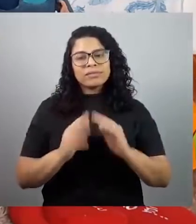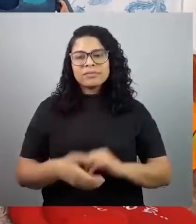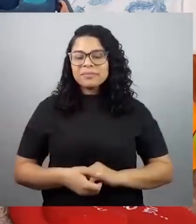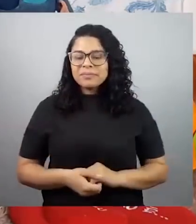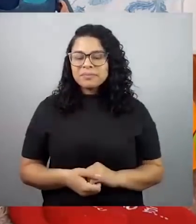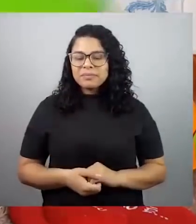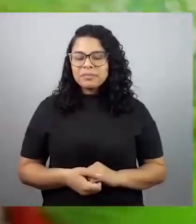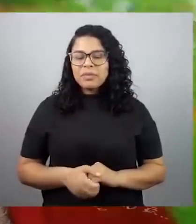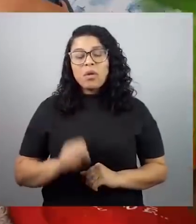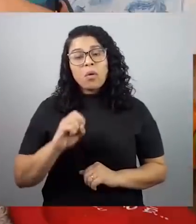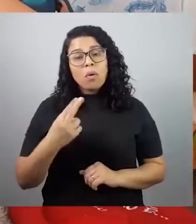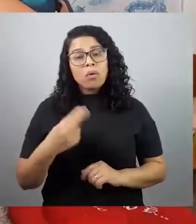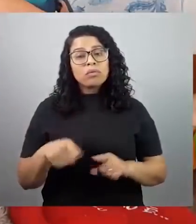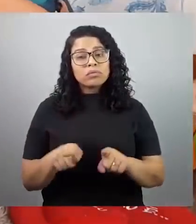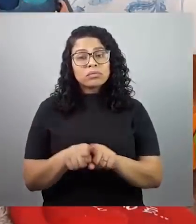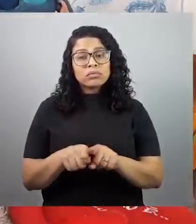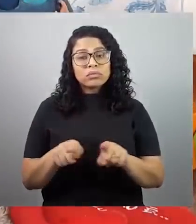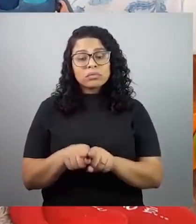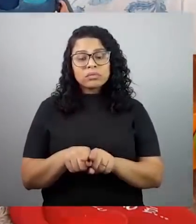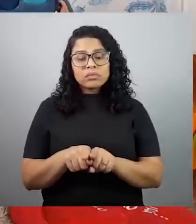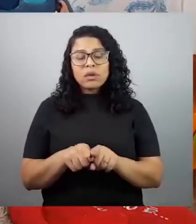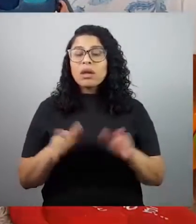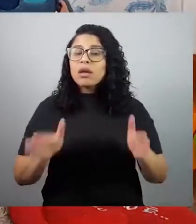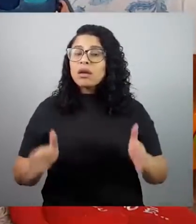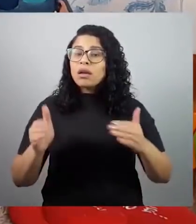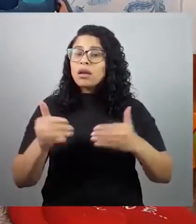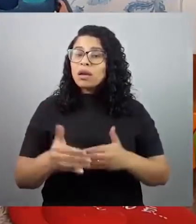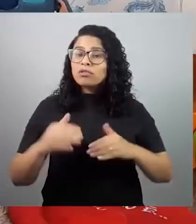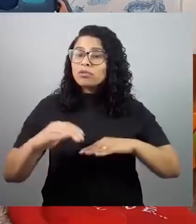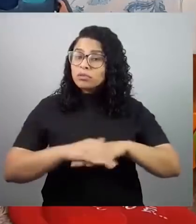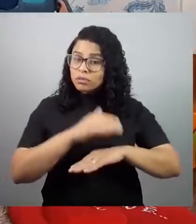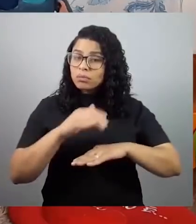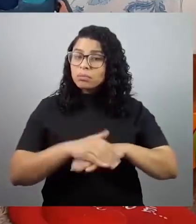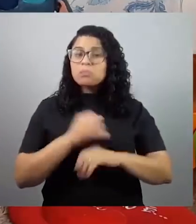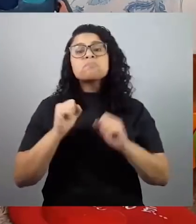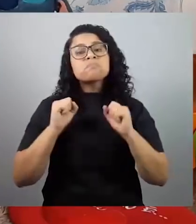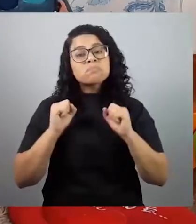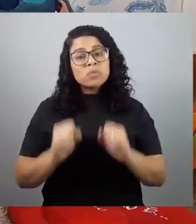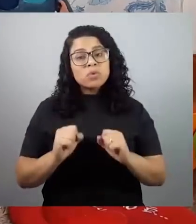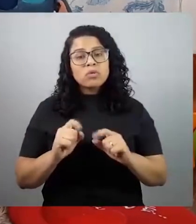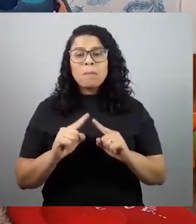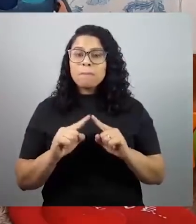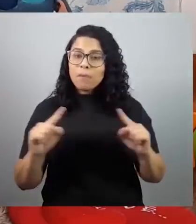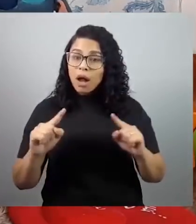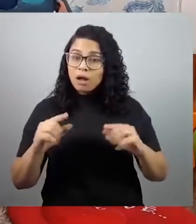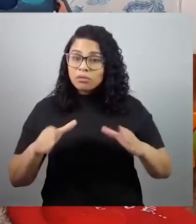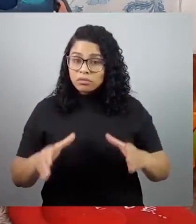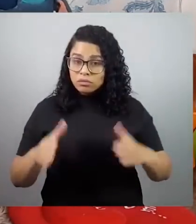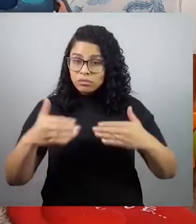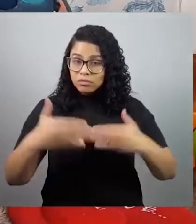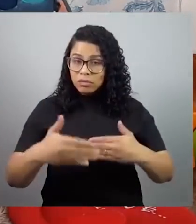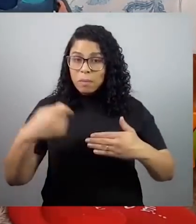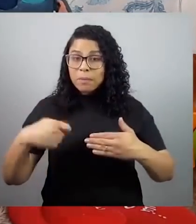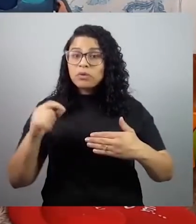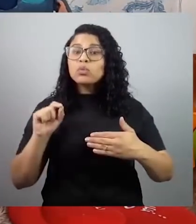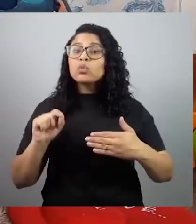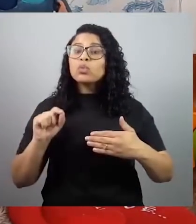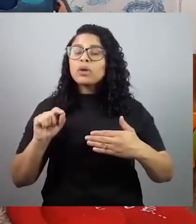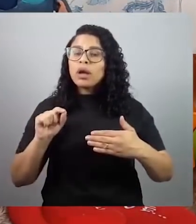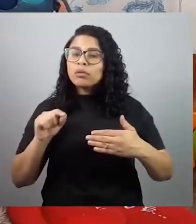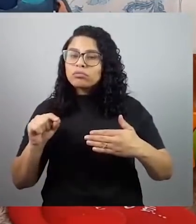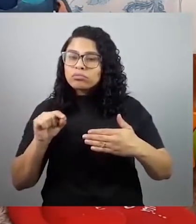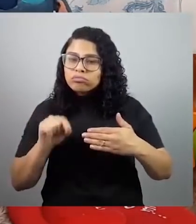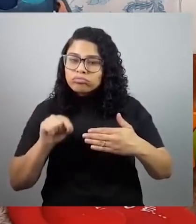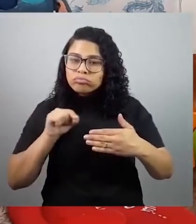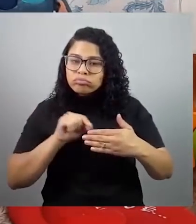bom? Ou até mesmo, gente, pode ser uma caixa de sapato, olha só. Só que na caixa de sapato vocês vão precisar fazer furinhos